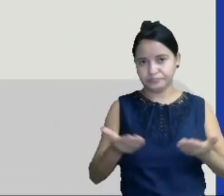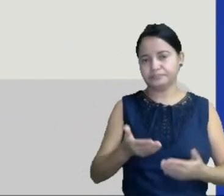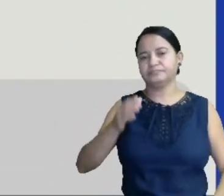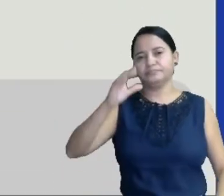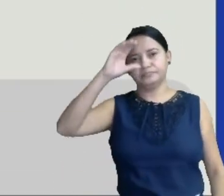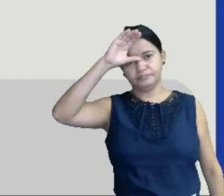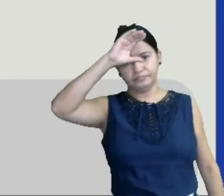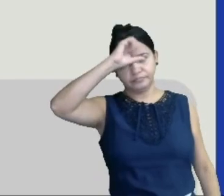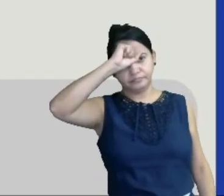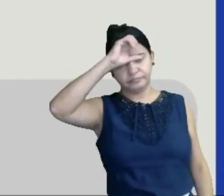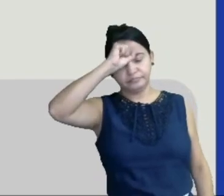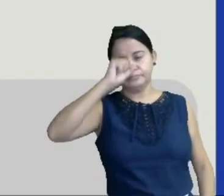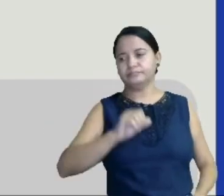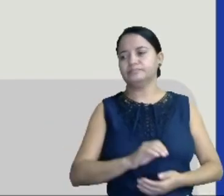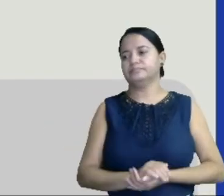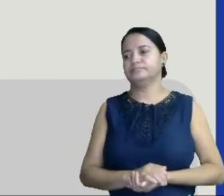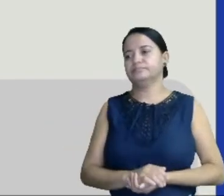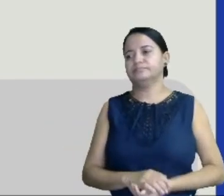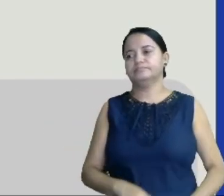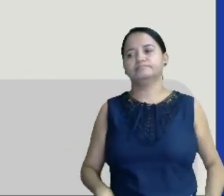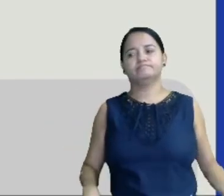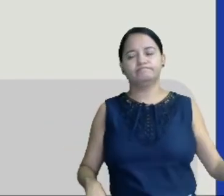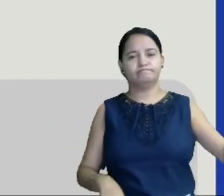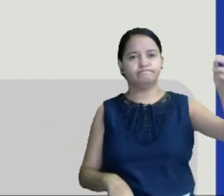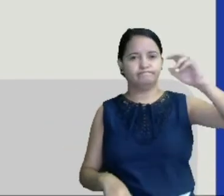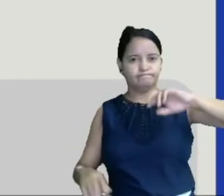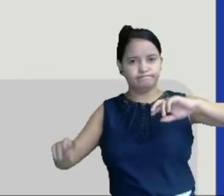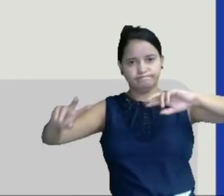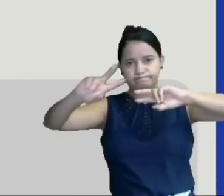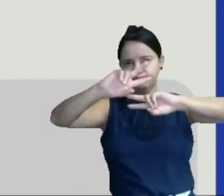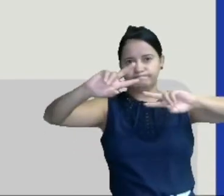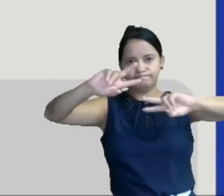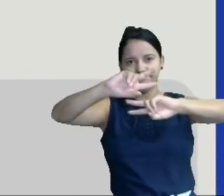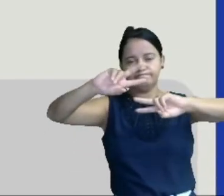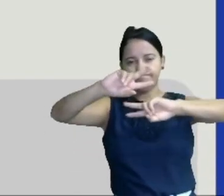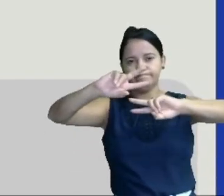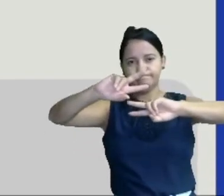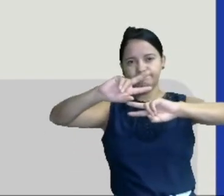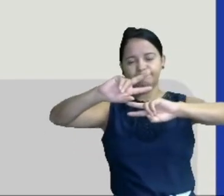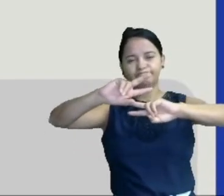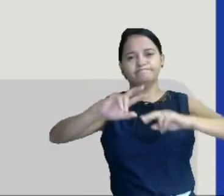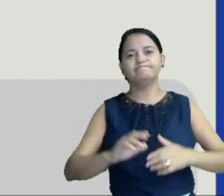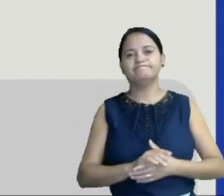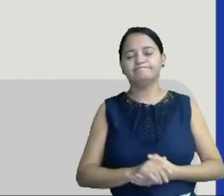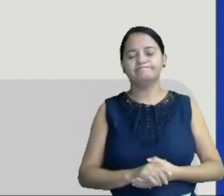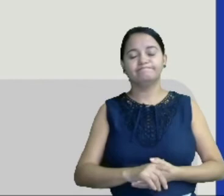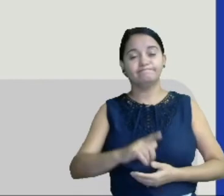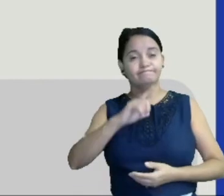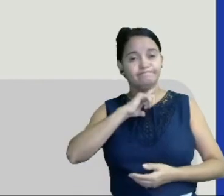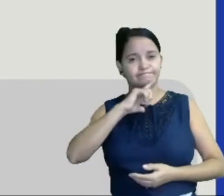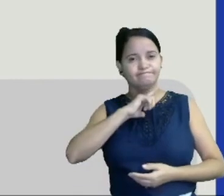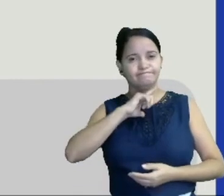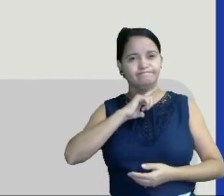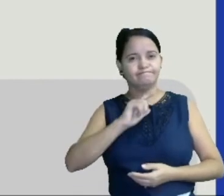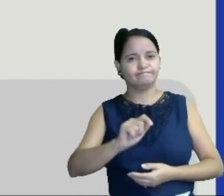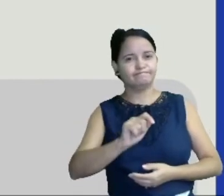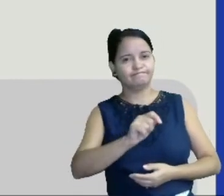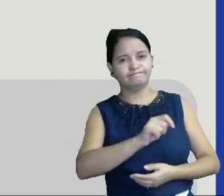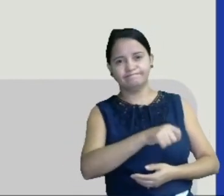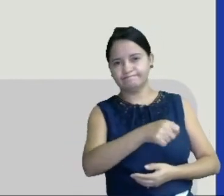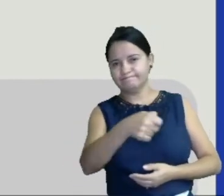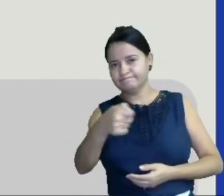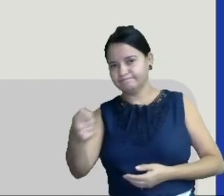aprendemos né sobre igualdade desigualdade E aprendemos que existem sinais que indicam